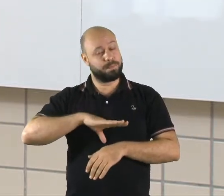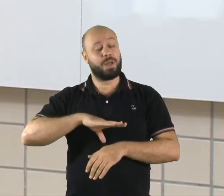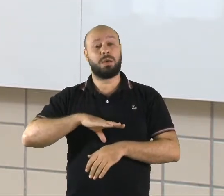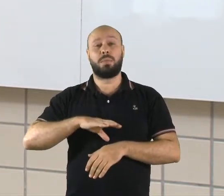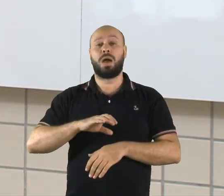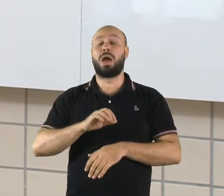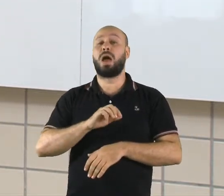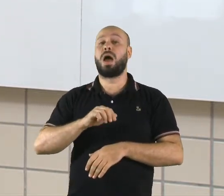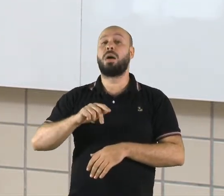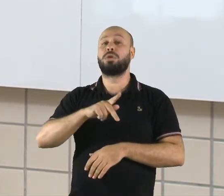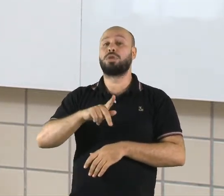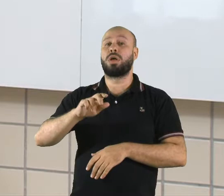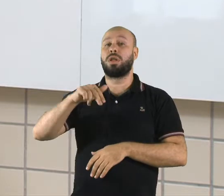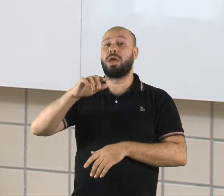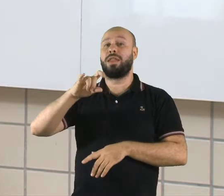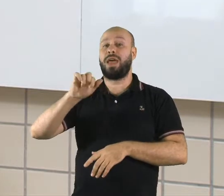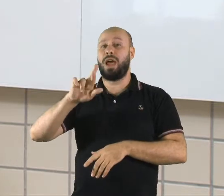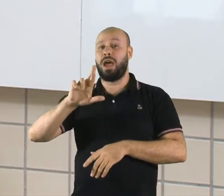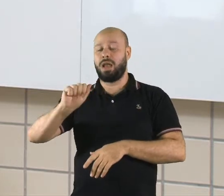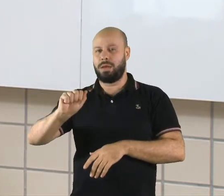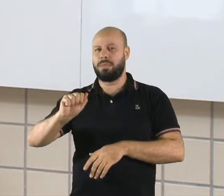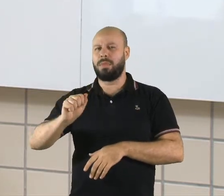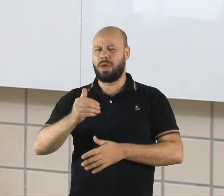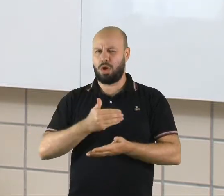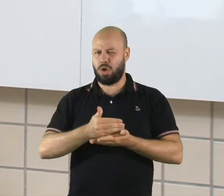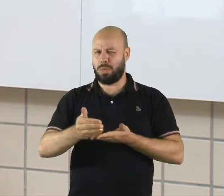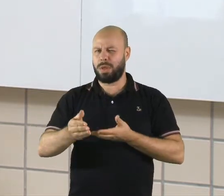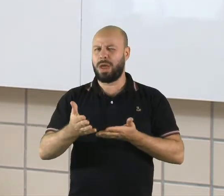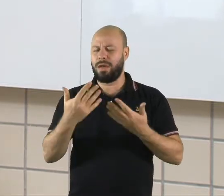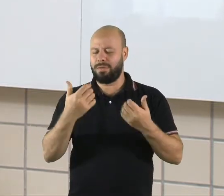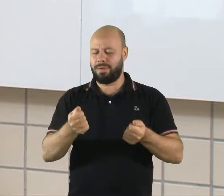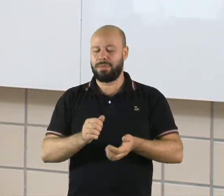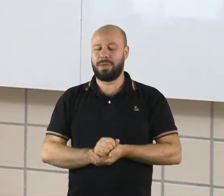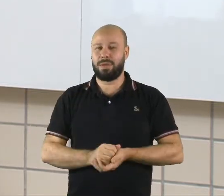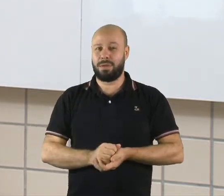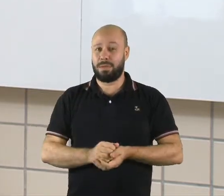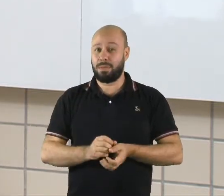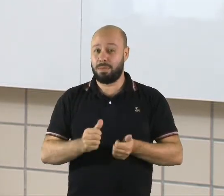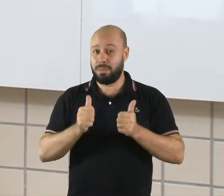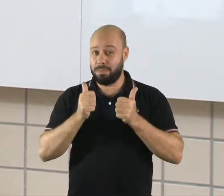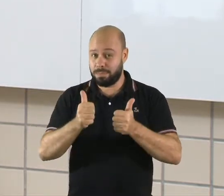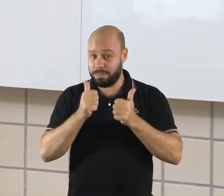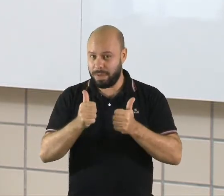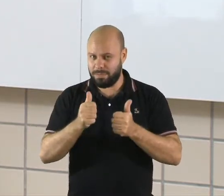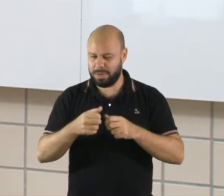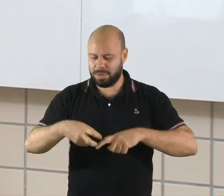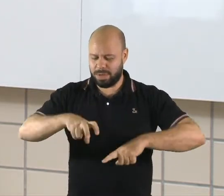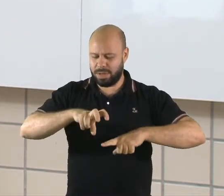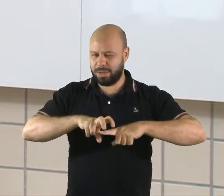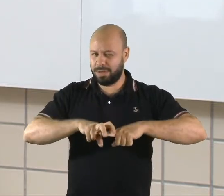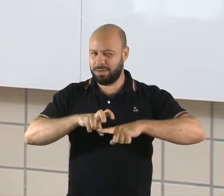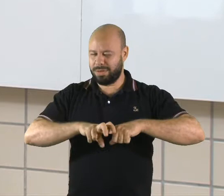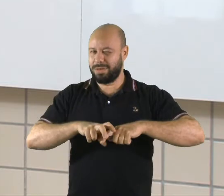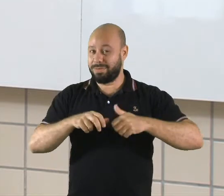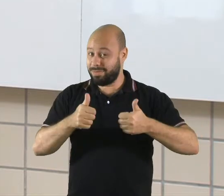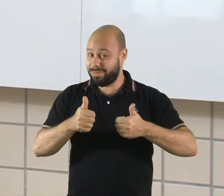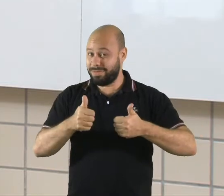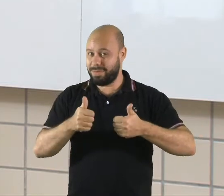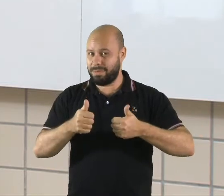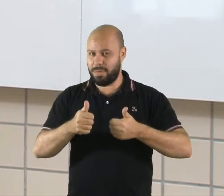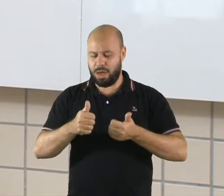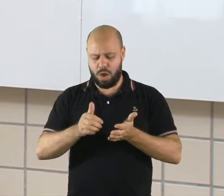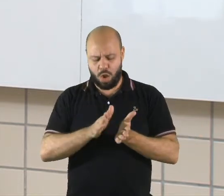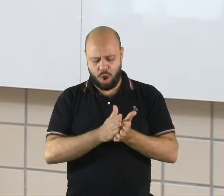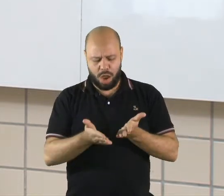Nandeara. Vamos começar a nossa aula? Preparados? Tá todo mundo aí sentadinho, com o caderninho